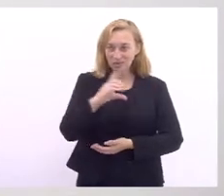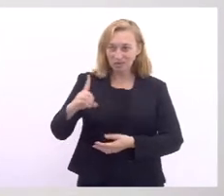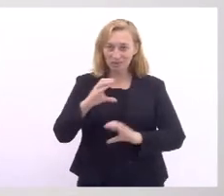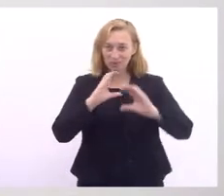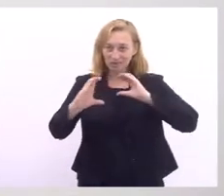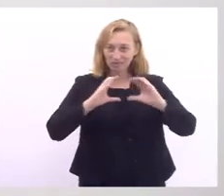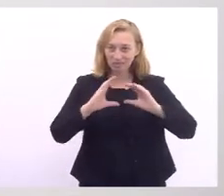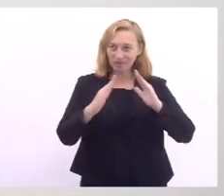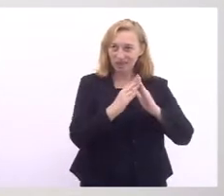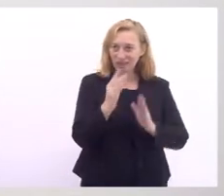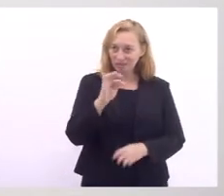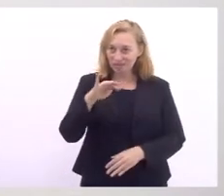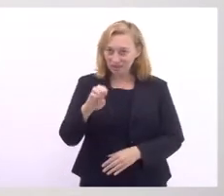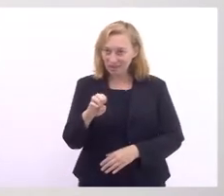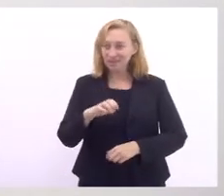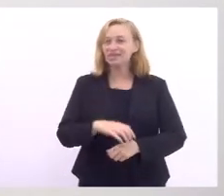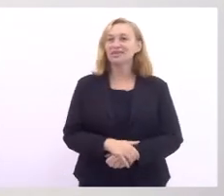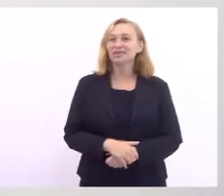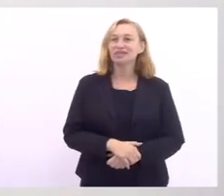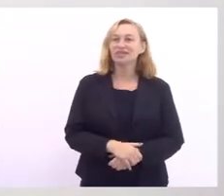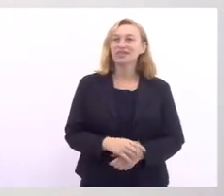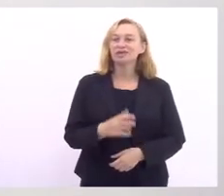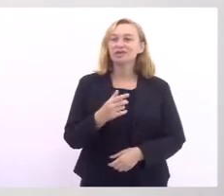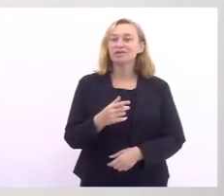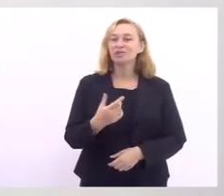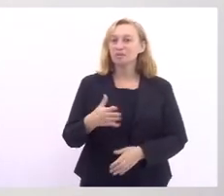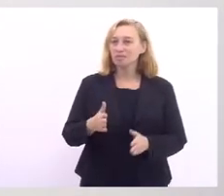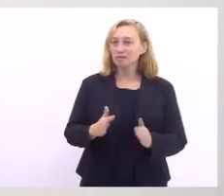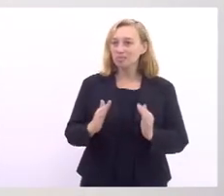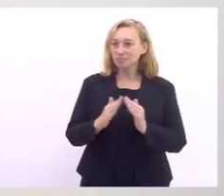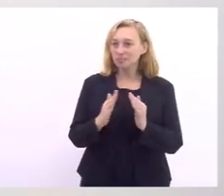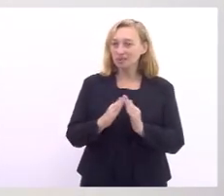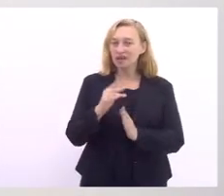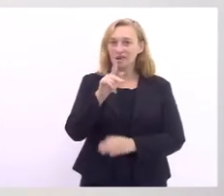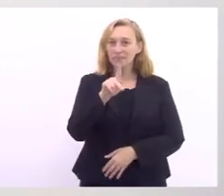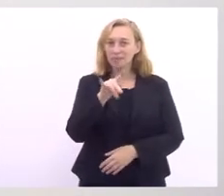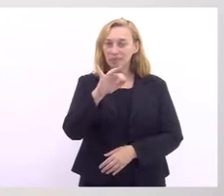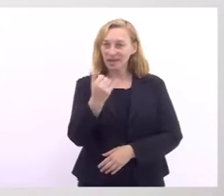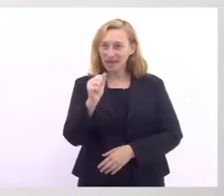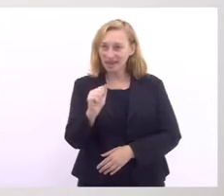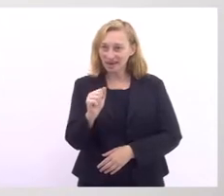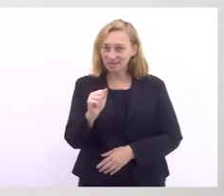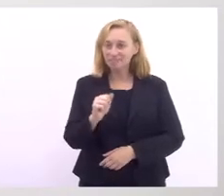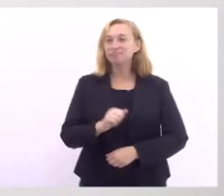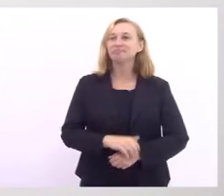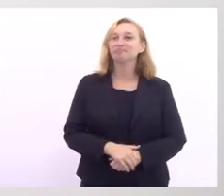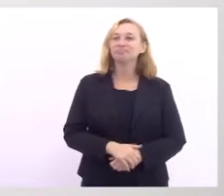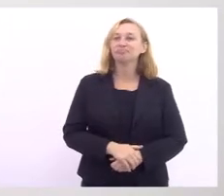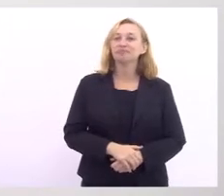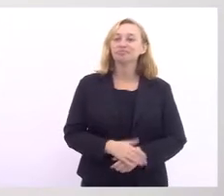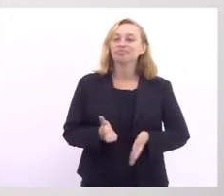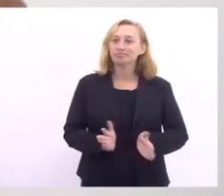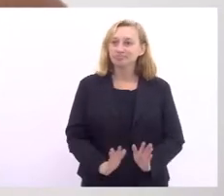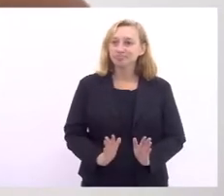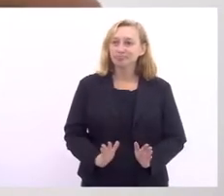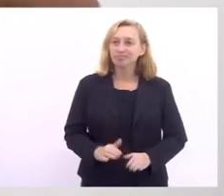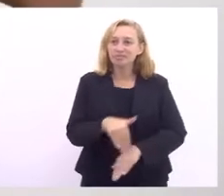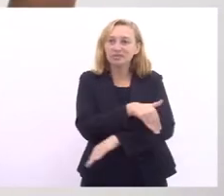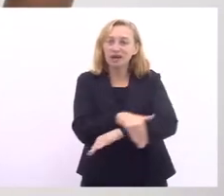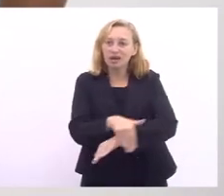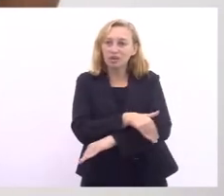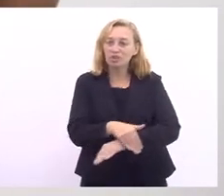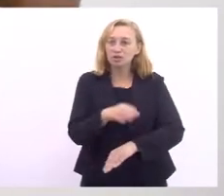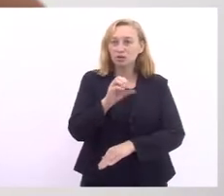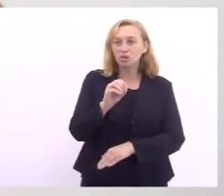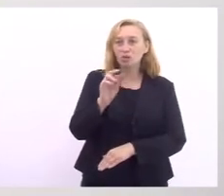comunicação da casa Fluminense é eu sou da Penha da Zona Norte do Rio de Janeiro é nascido e criado na Rua do